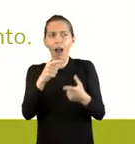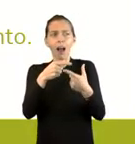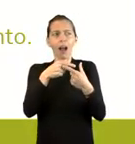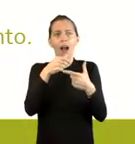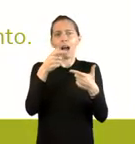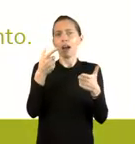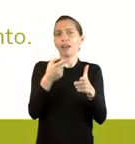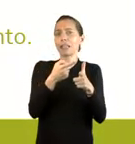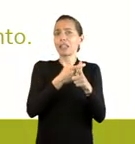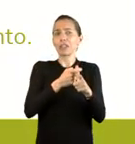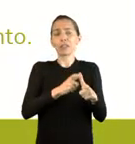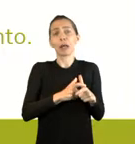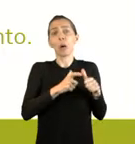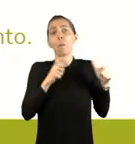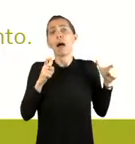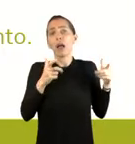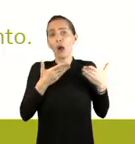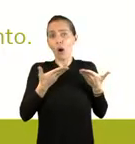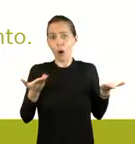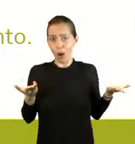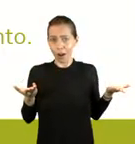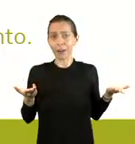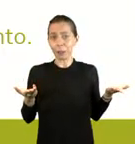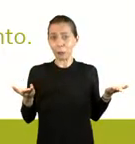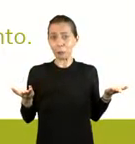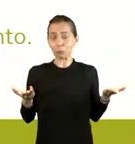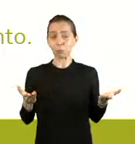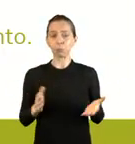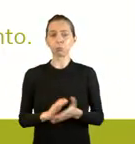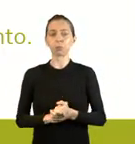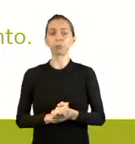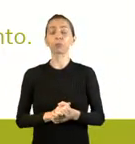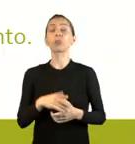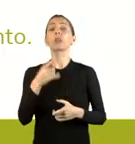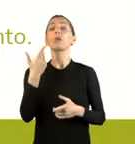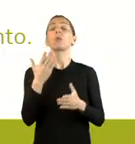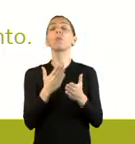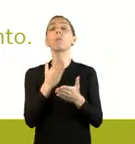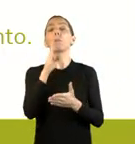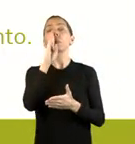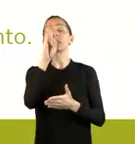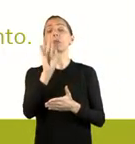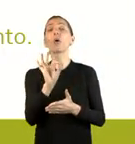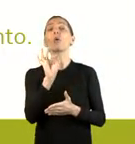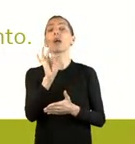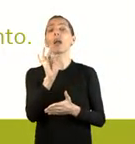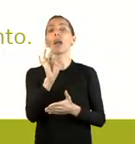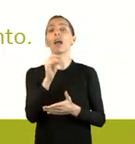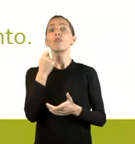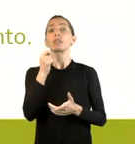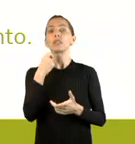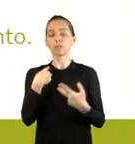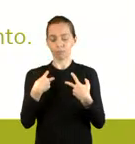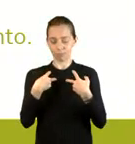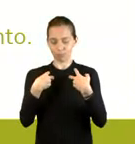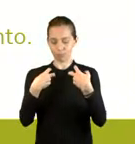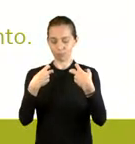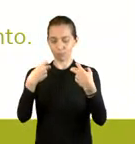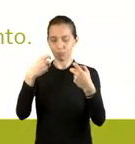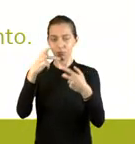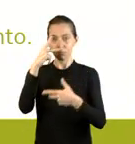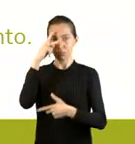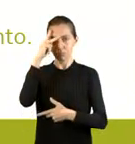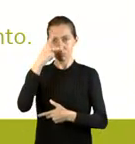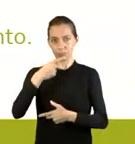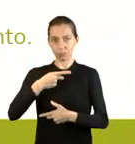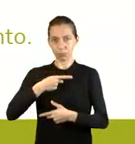Então, eu vejo que a principal coisa também é você fazer uma autoanálise